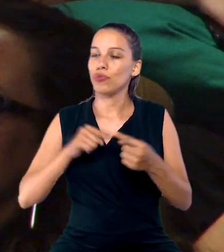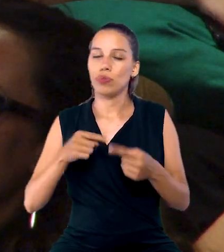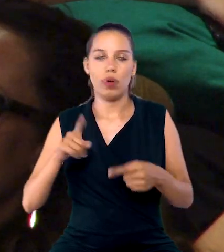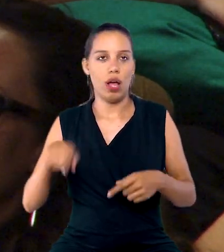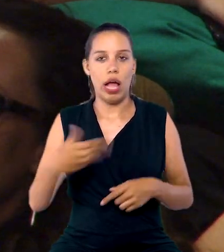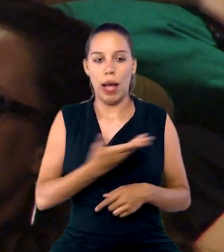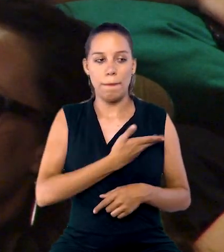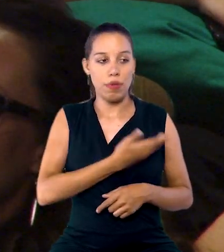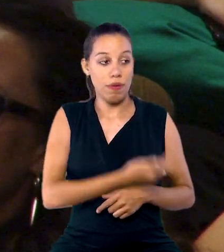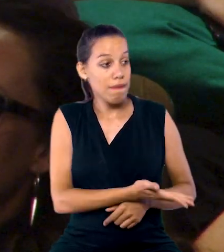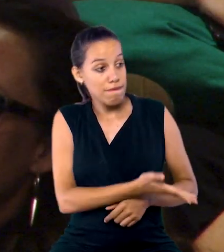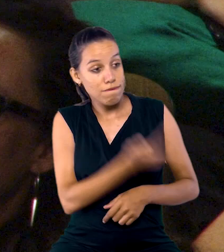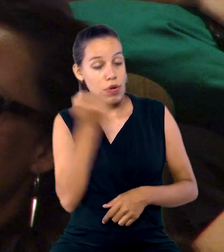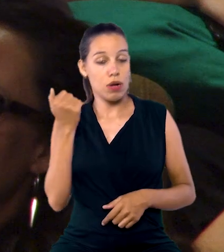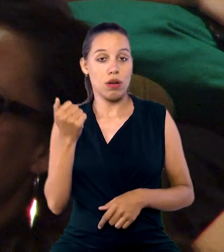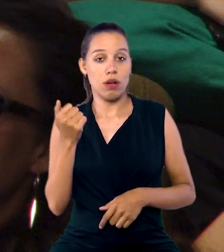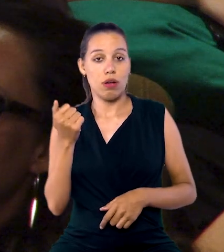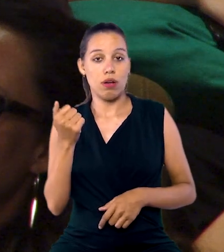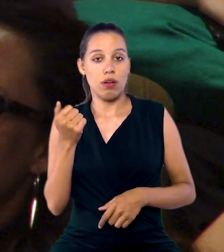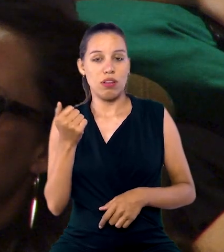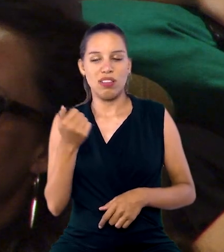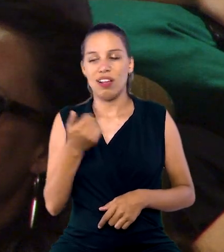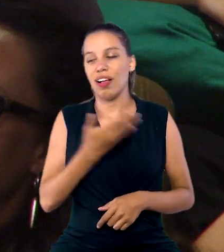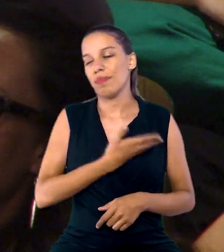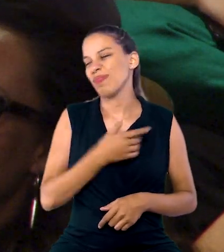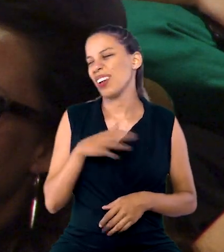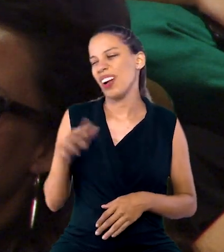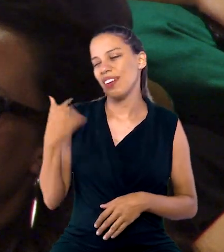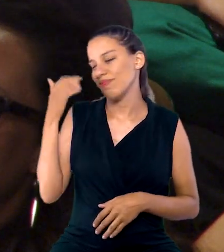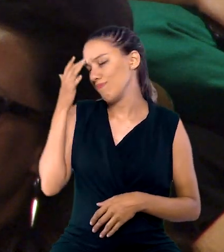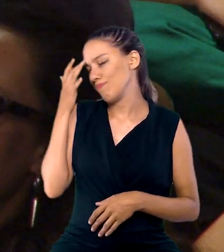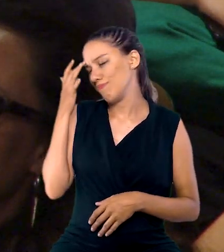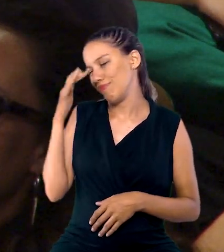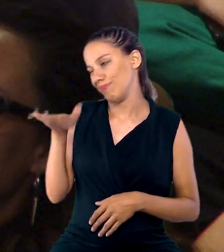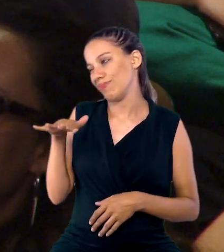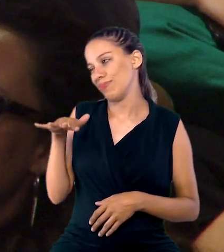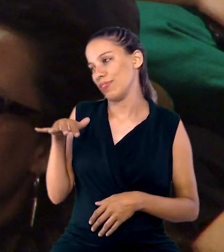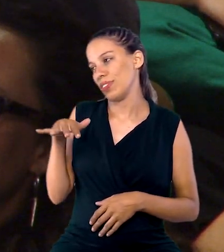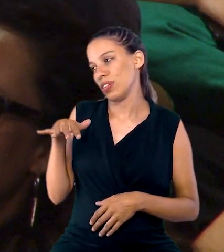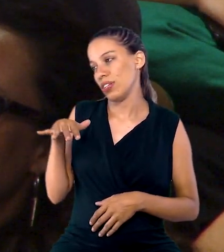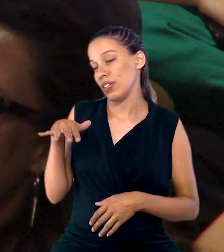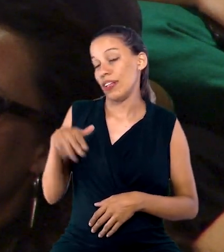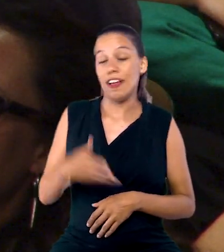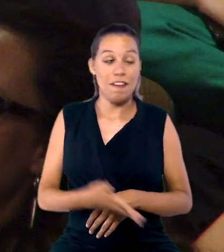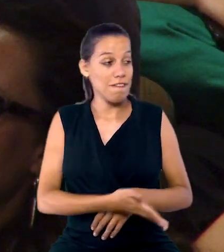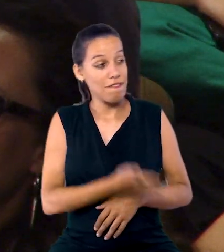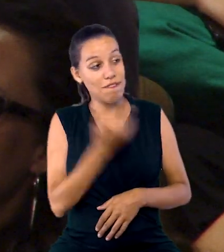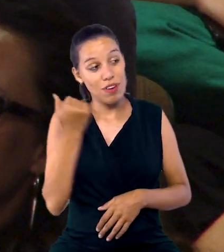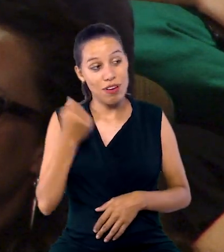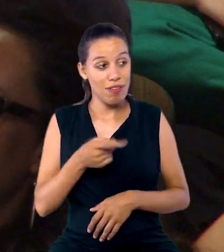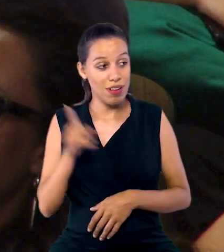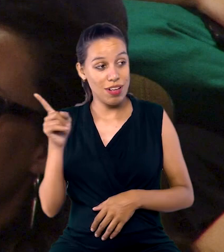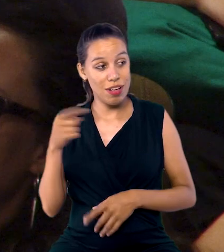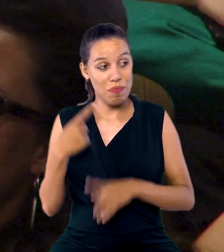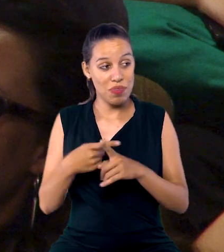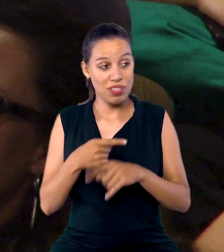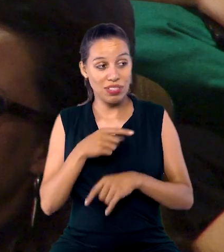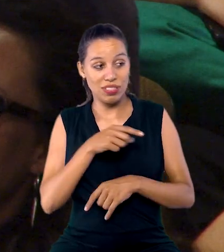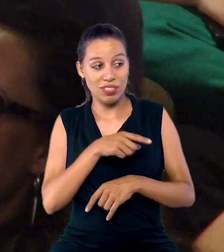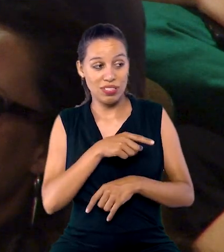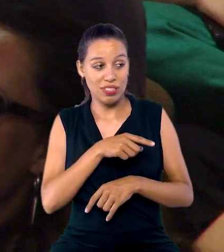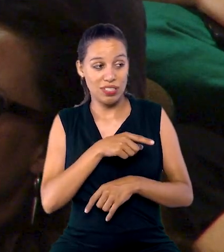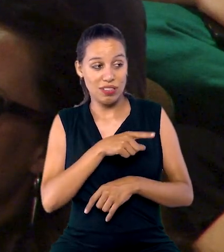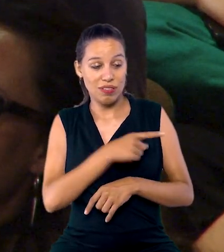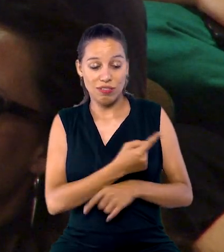de: ah, amigo, vamos ali. E o amigo: ah, não sei. Aí eu: ah, e aí na música, né? Ah, vamos ali, porque se você